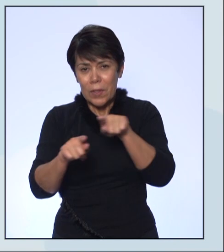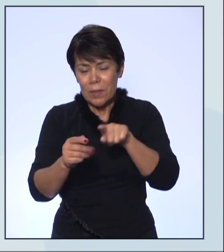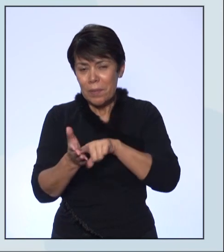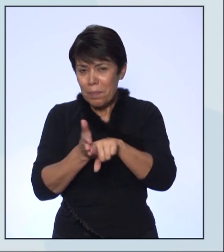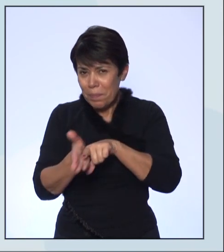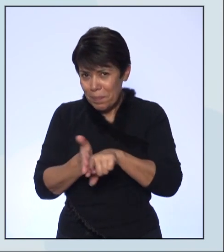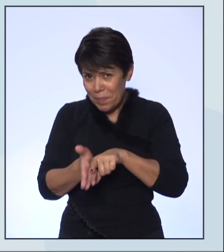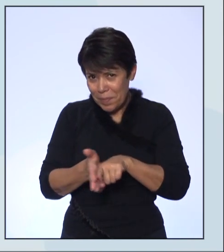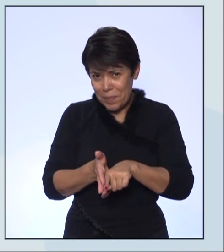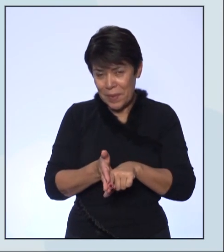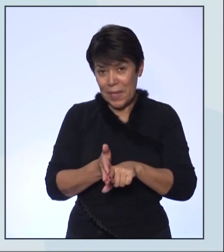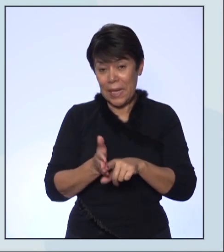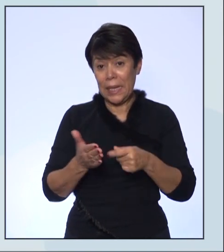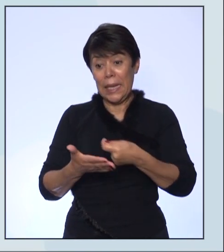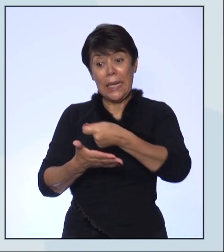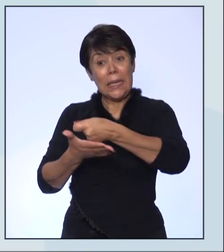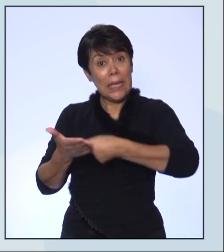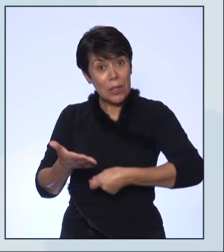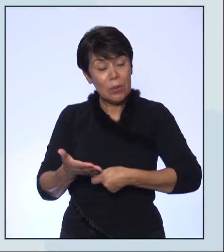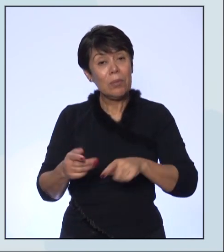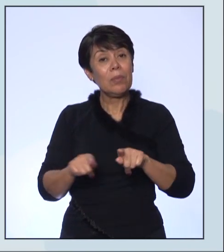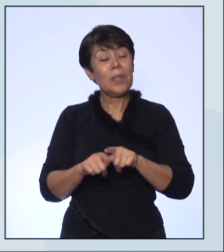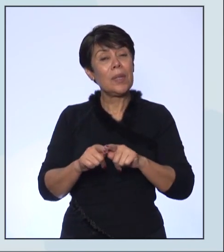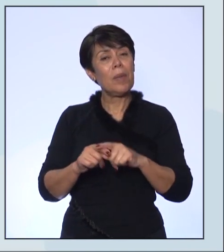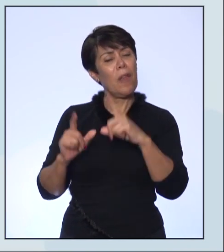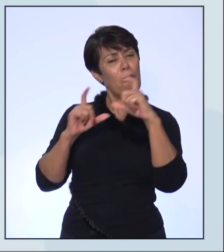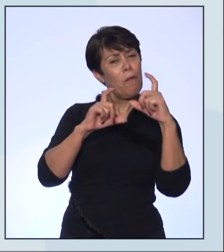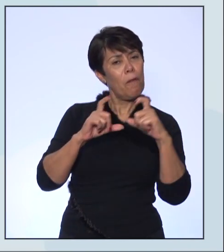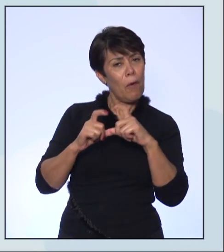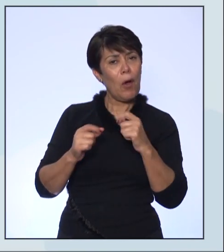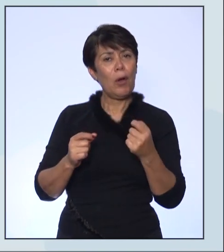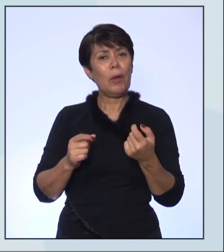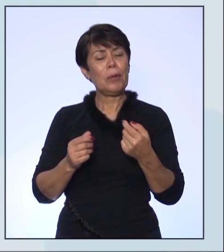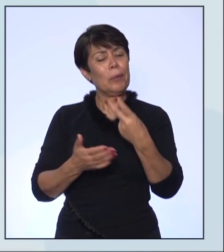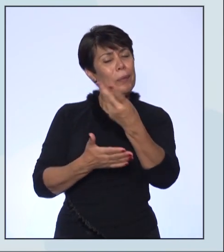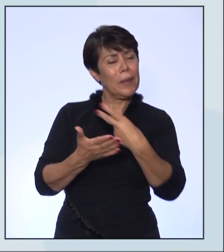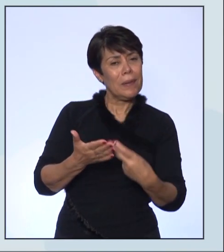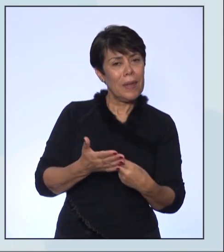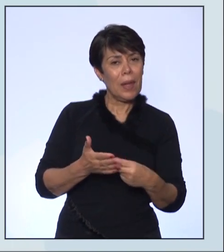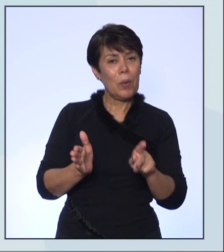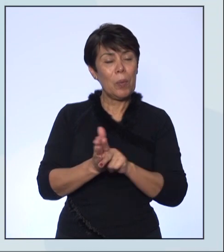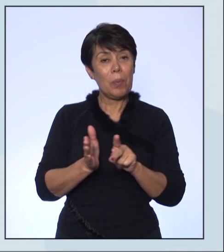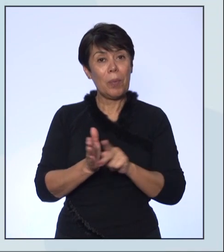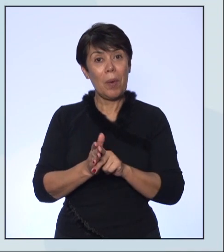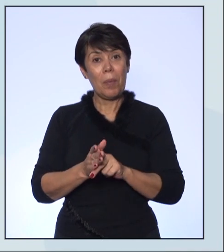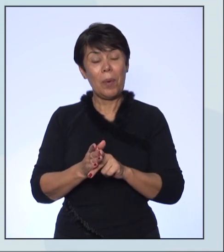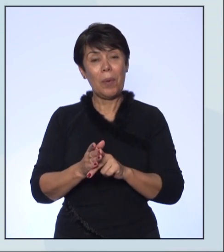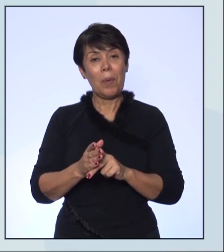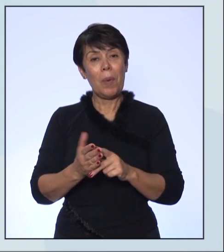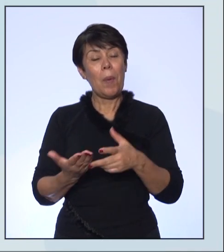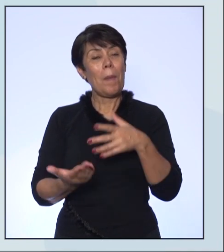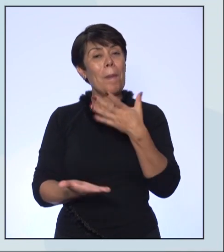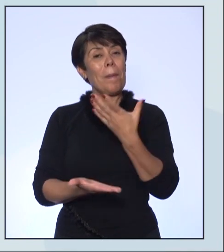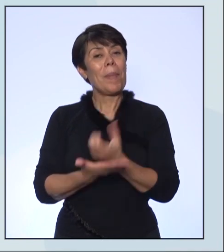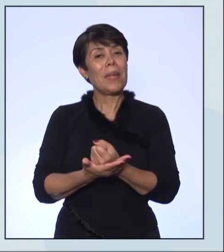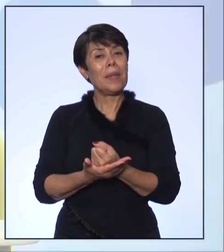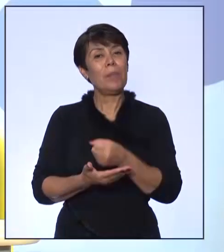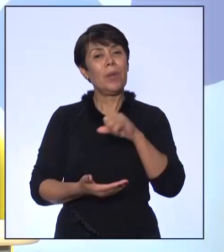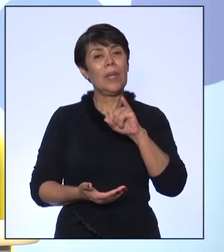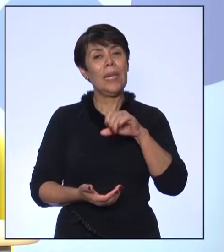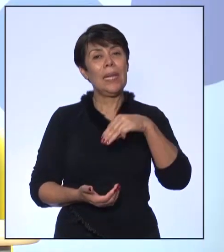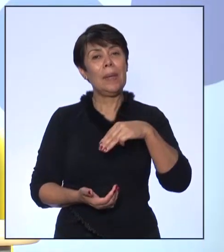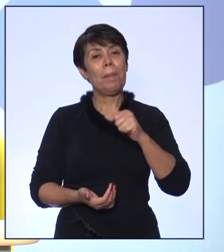pesquisar, então, textos e imagens com exemplos de patrimônio material, primeiramente, tá? E